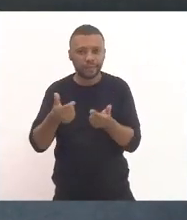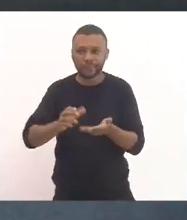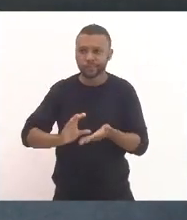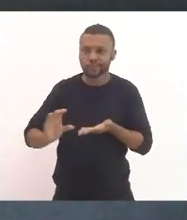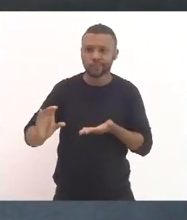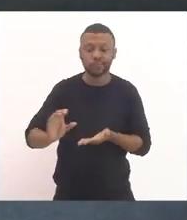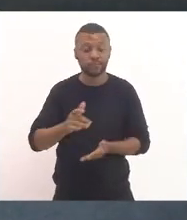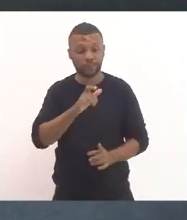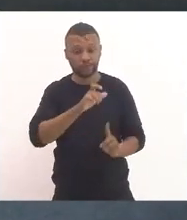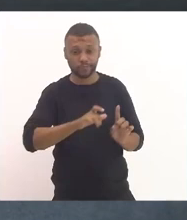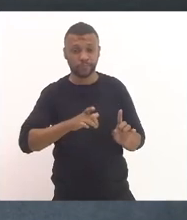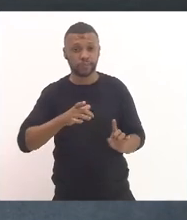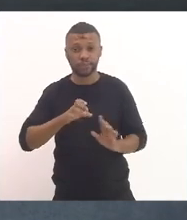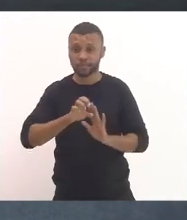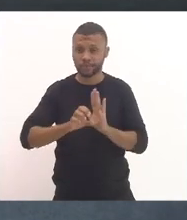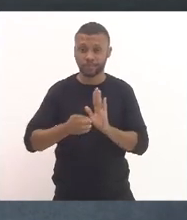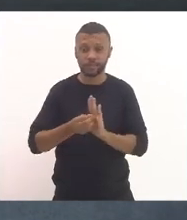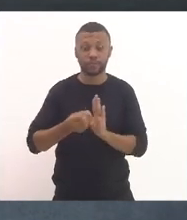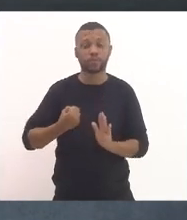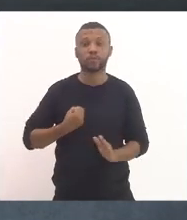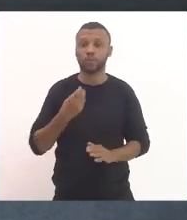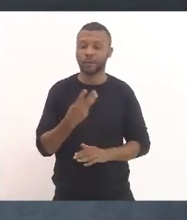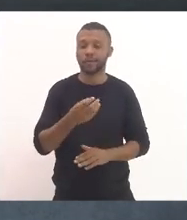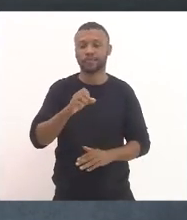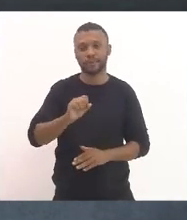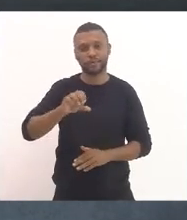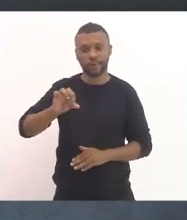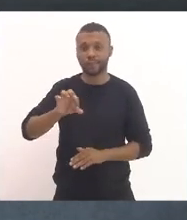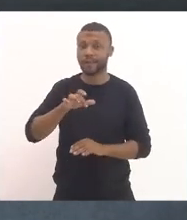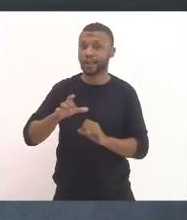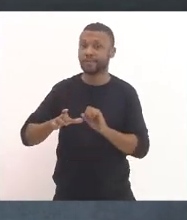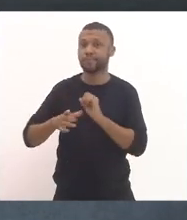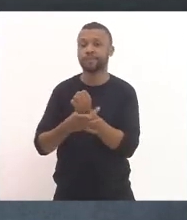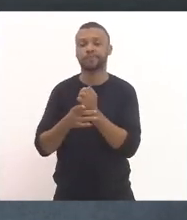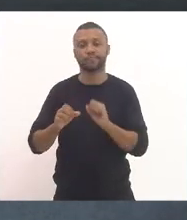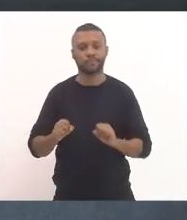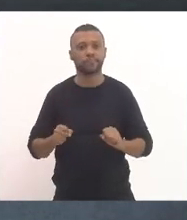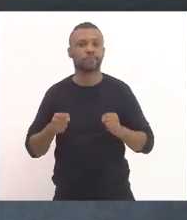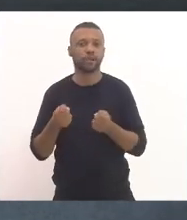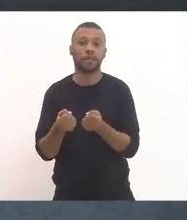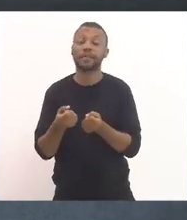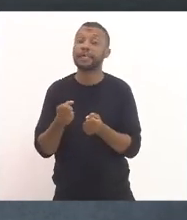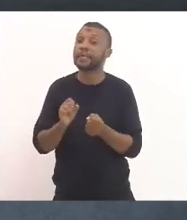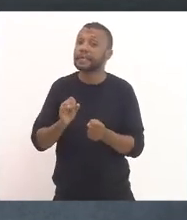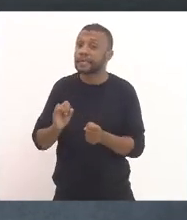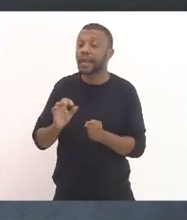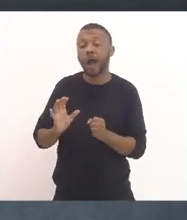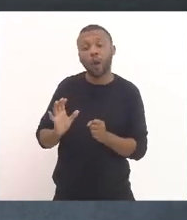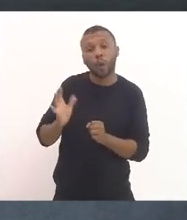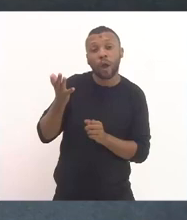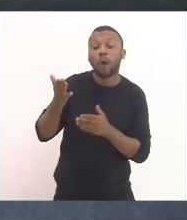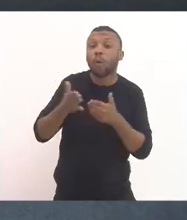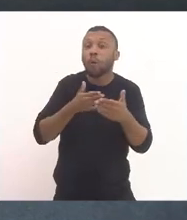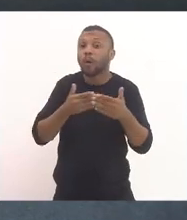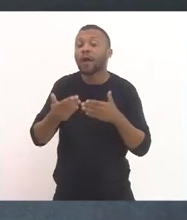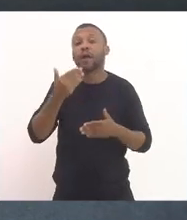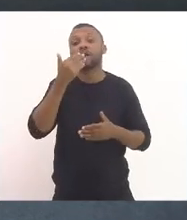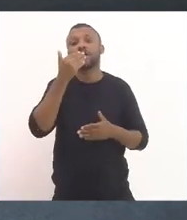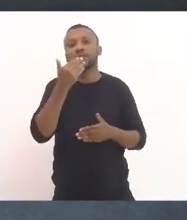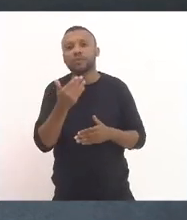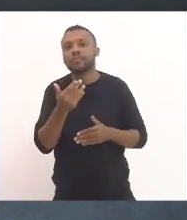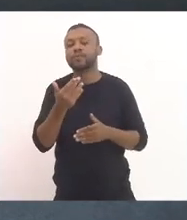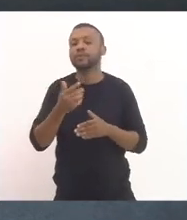Márcio Roberto fez uma Emenda aqui 489 que ela resguarda que eventualmente se qualquer tipo